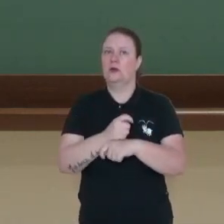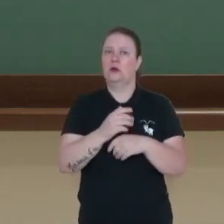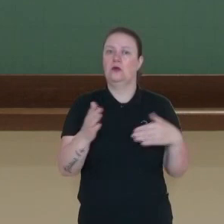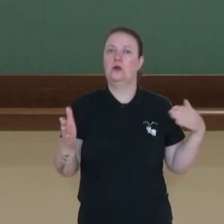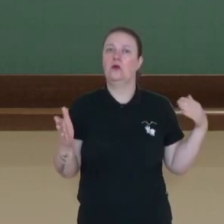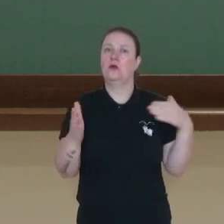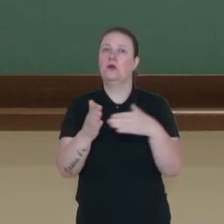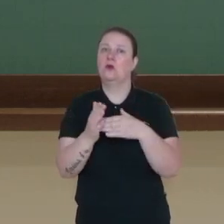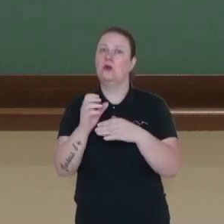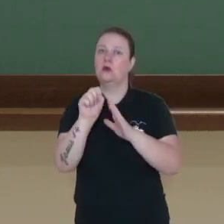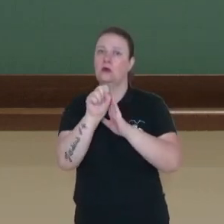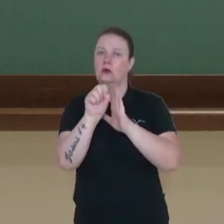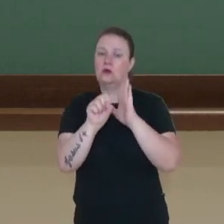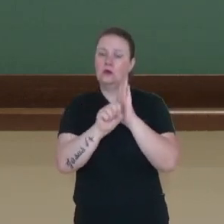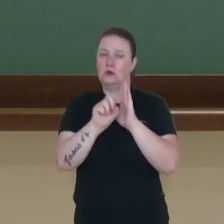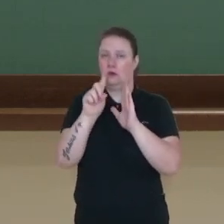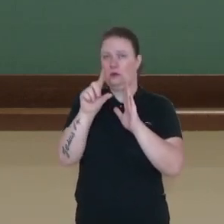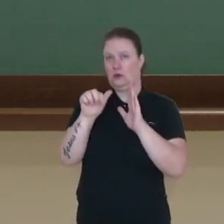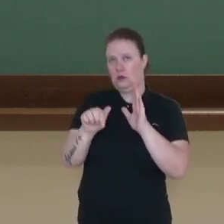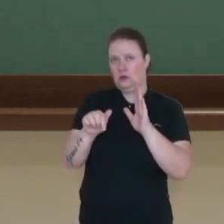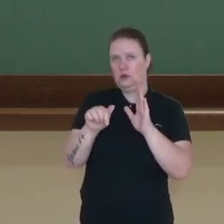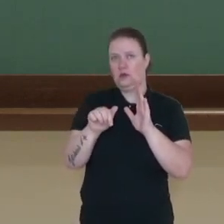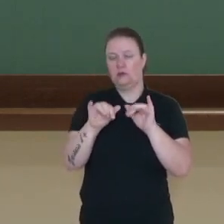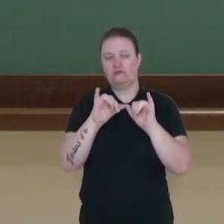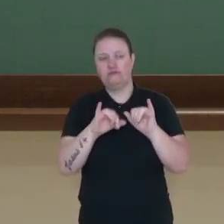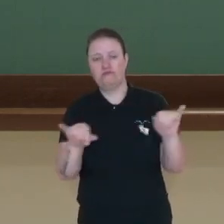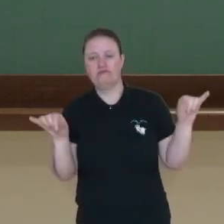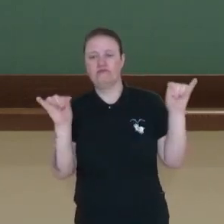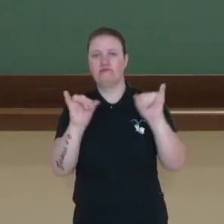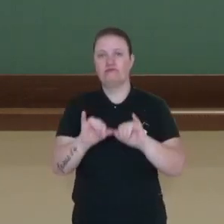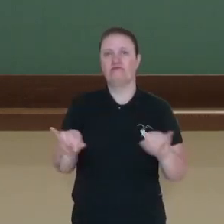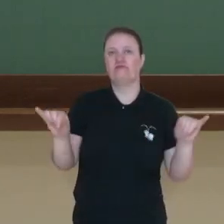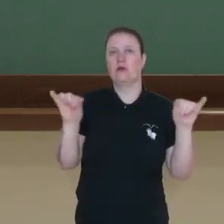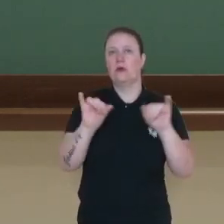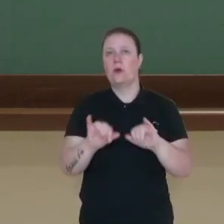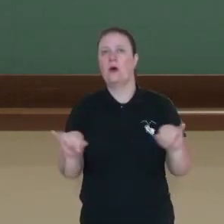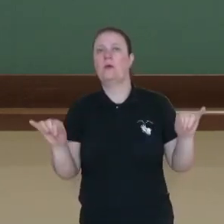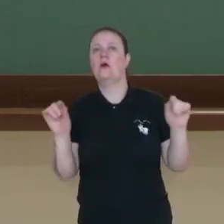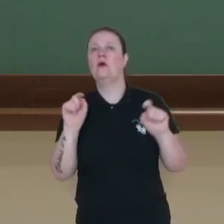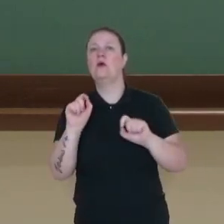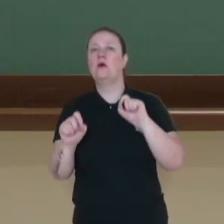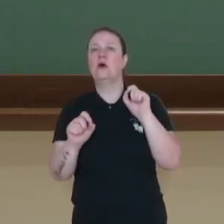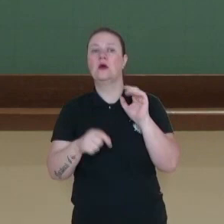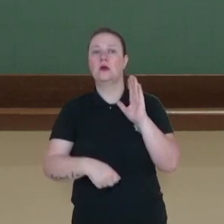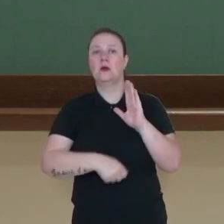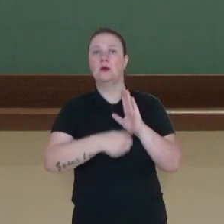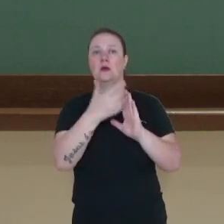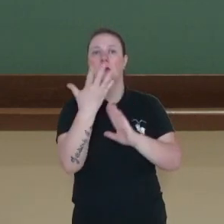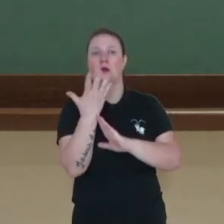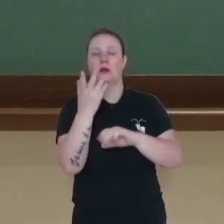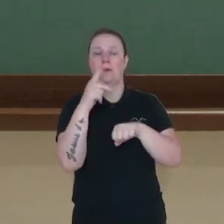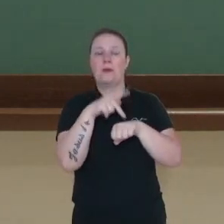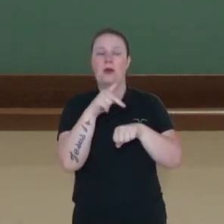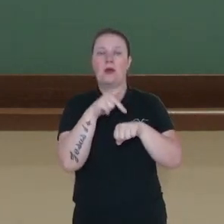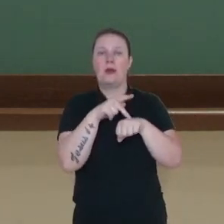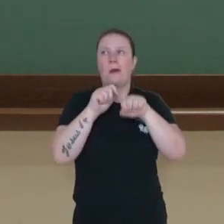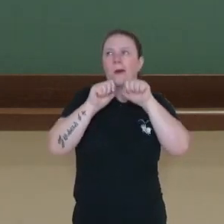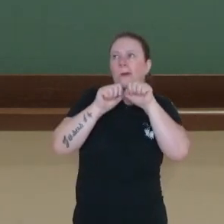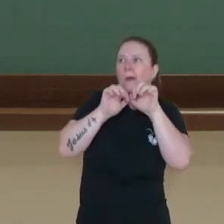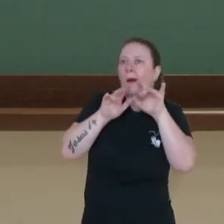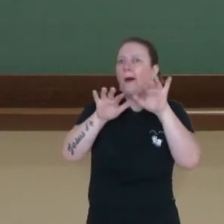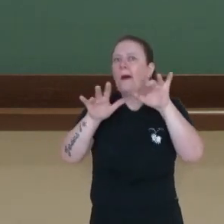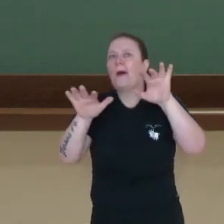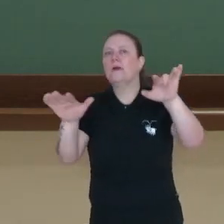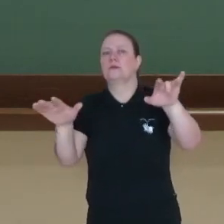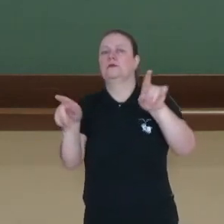século XVII que a notícia das primeiras pedras de ouro encontrada aqui no Brasil se espalhou por toda a colônia